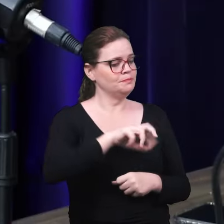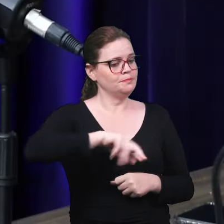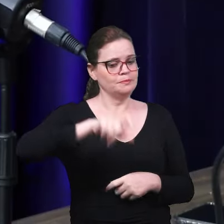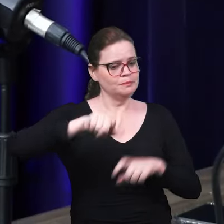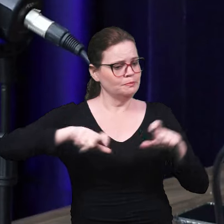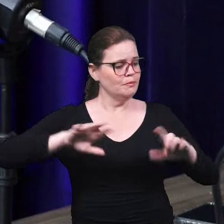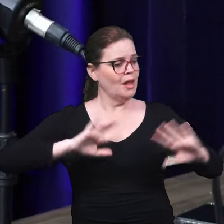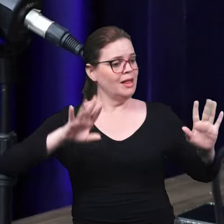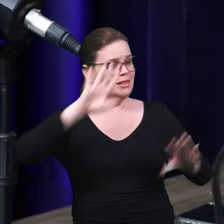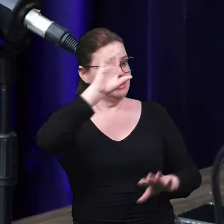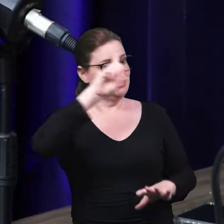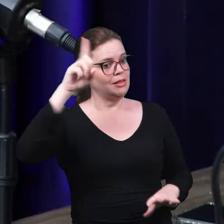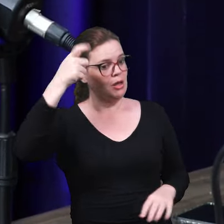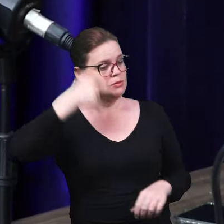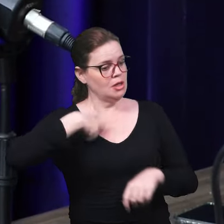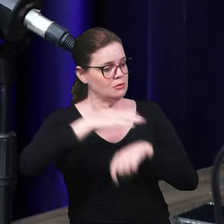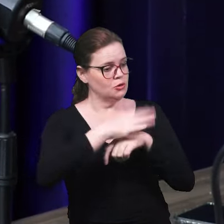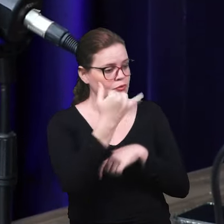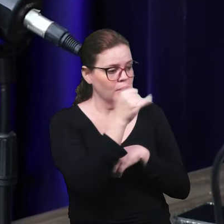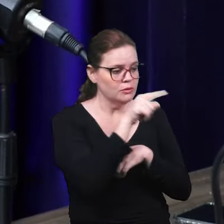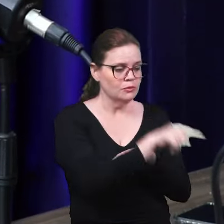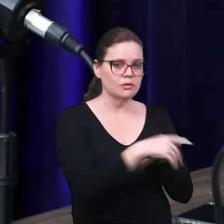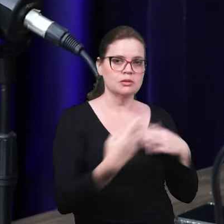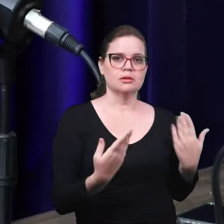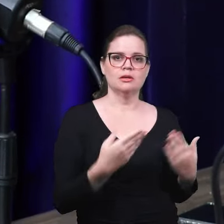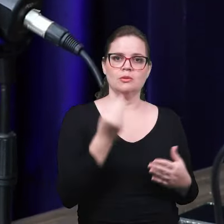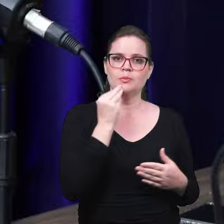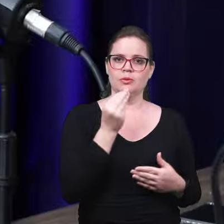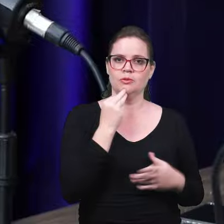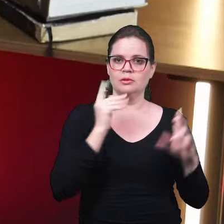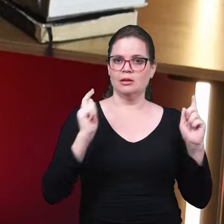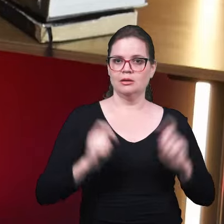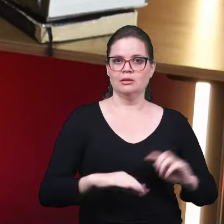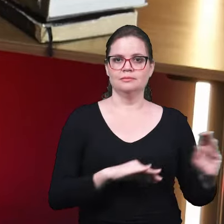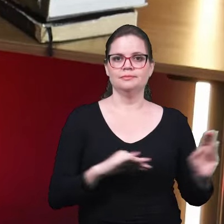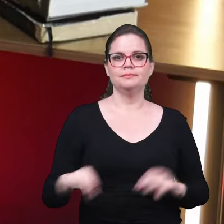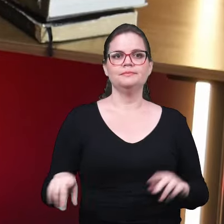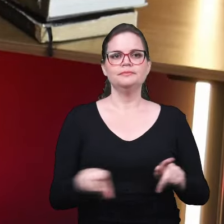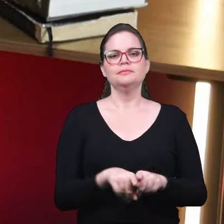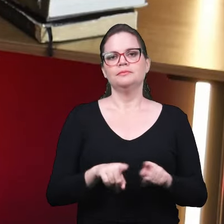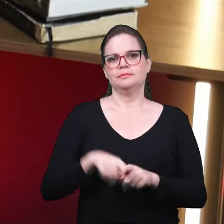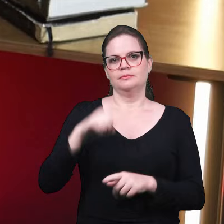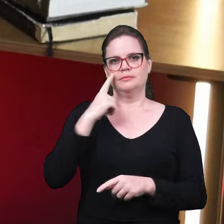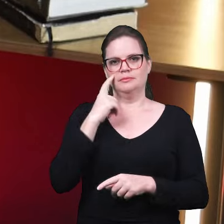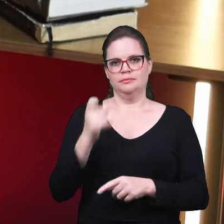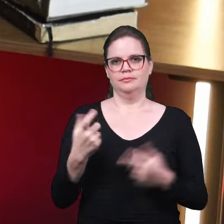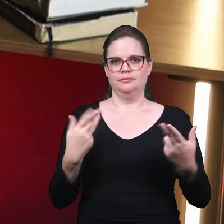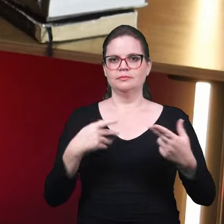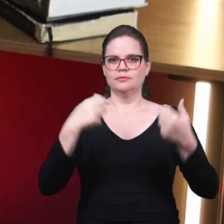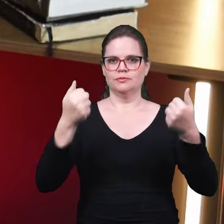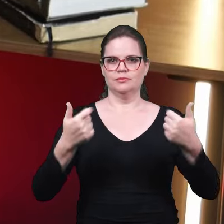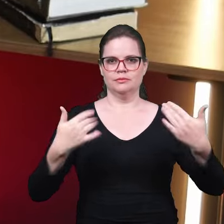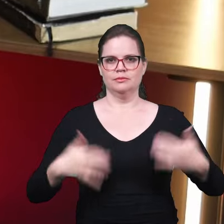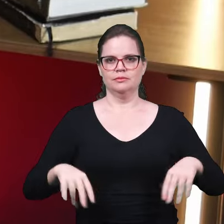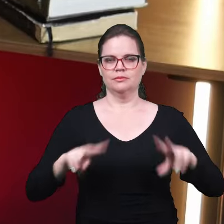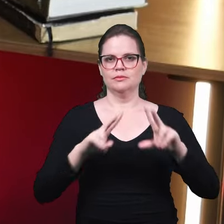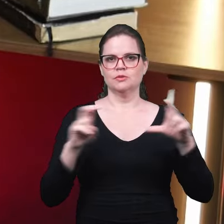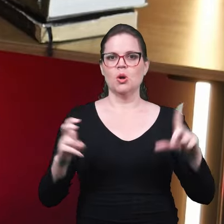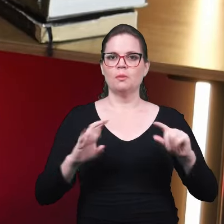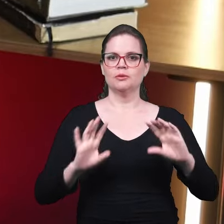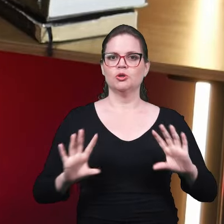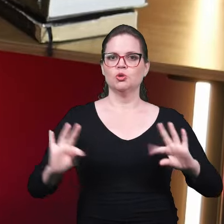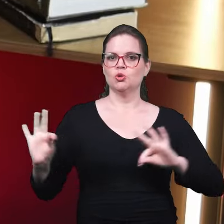homem, era Deus que estava falando com ele. Isso é interessante, até quando você cita aí que houve